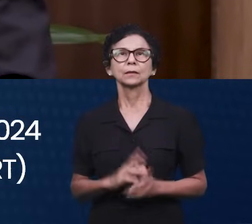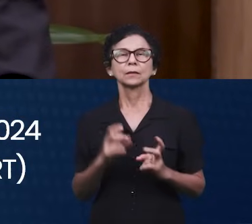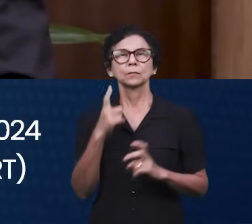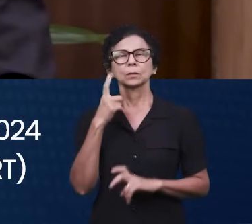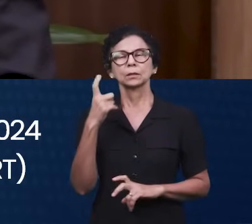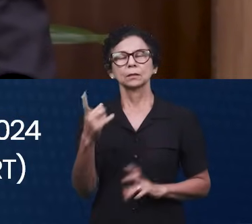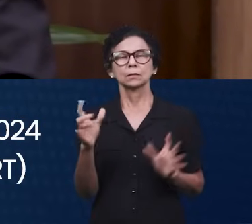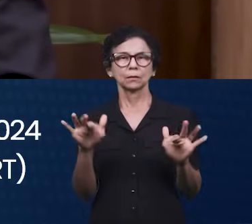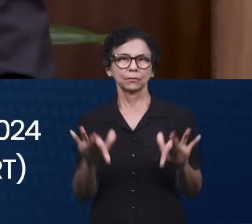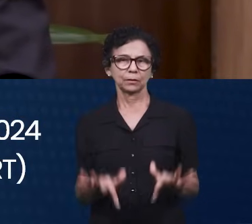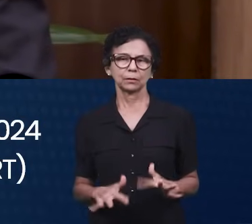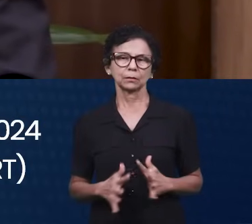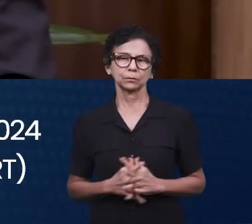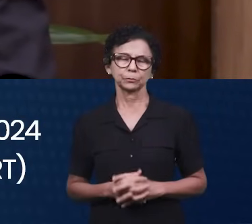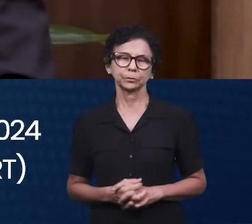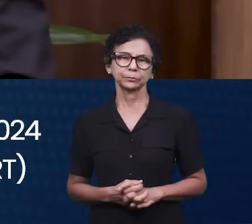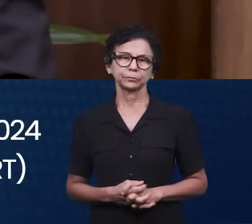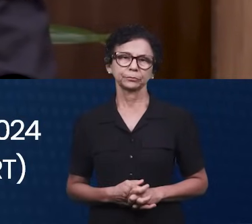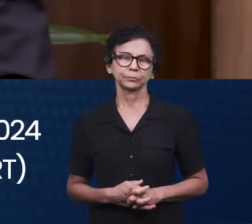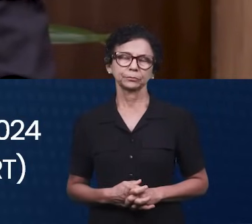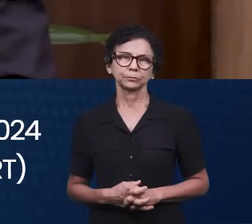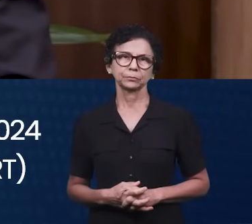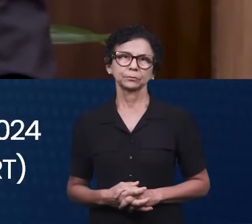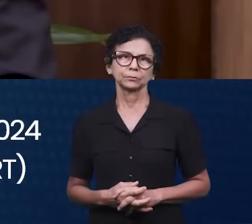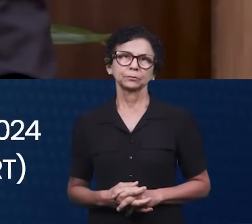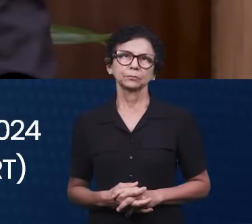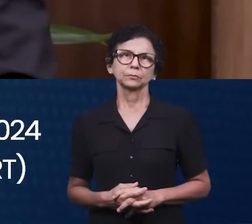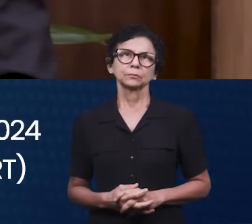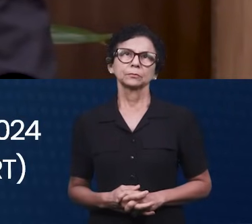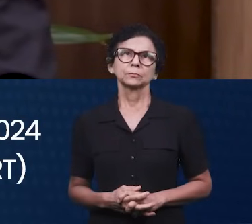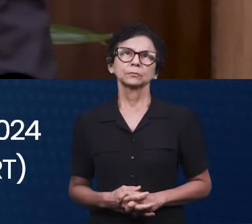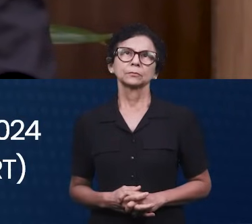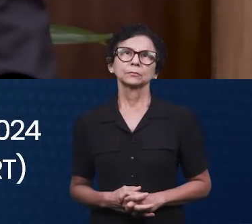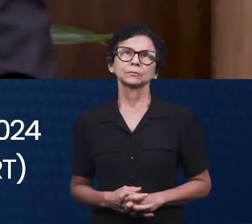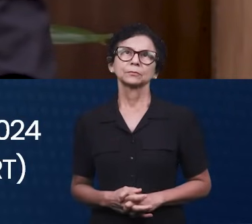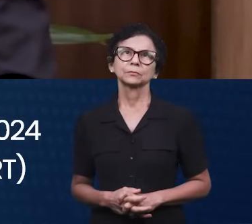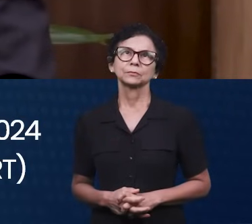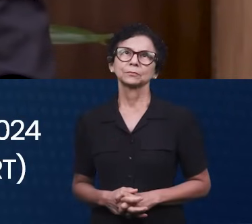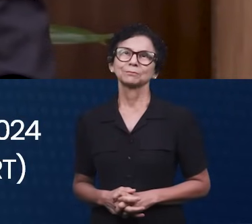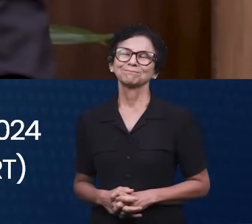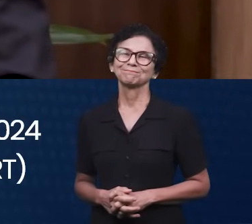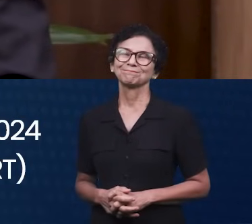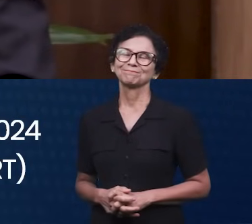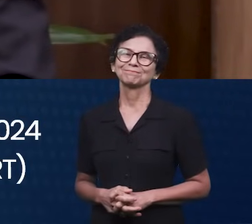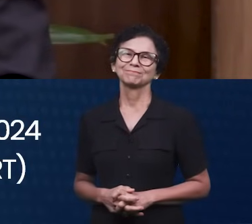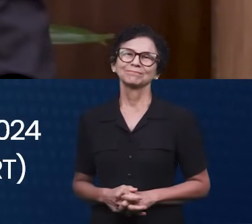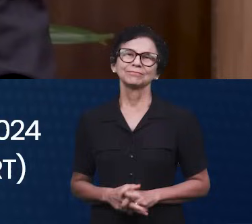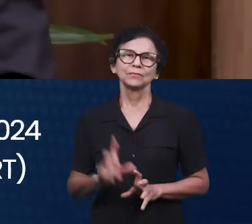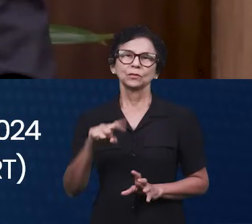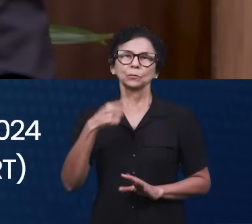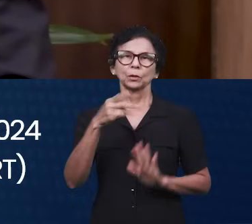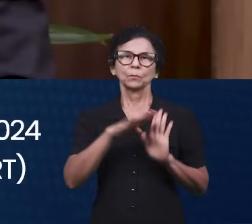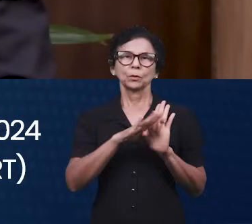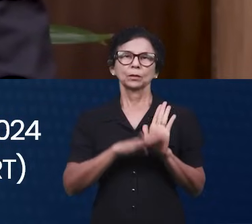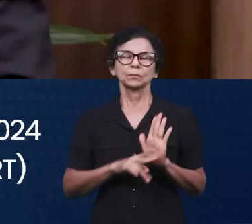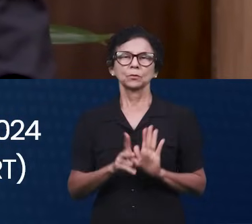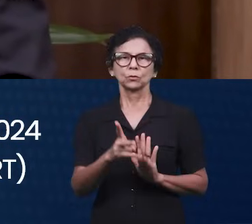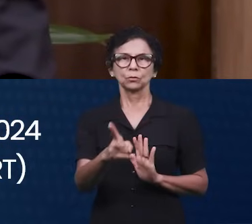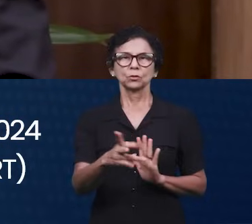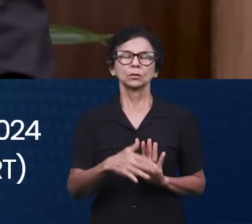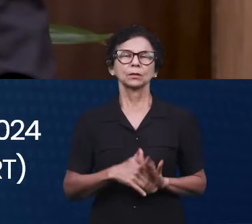estamos findando o nosso tempo e nós vamos continuar num outro